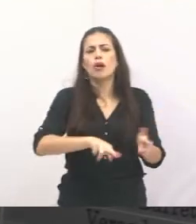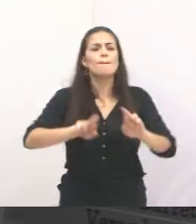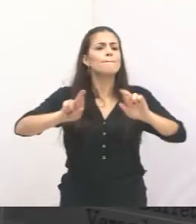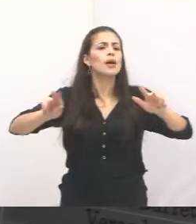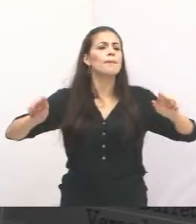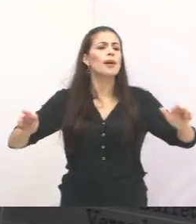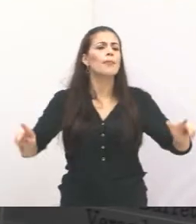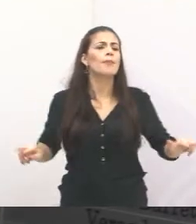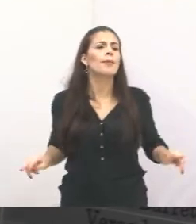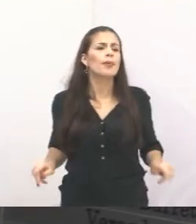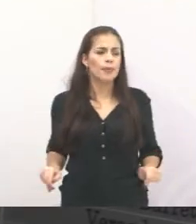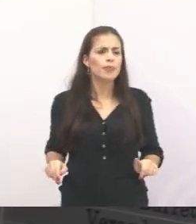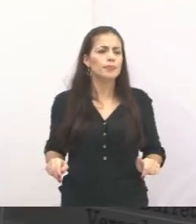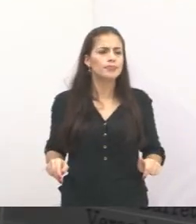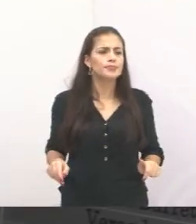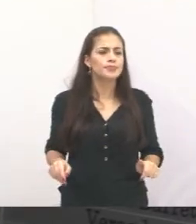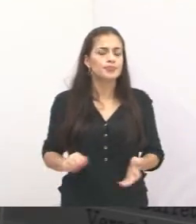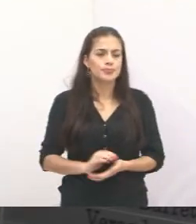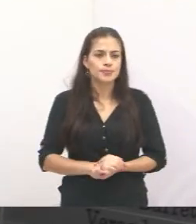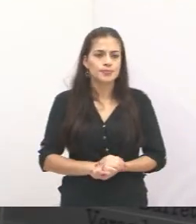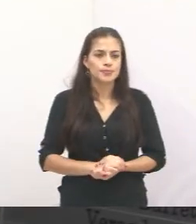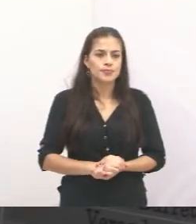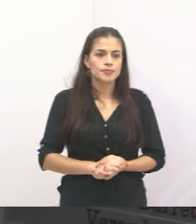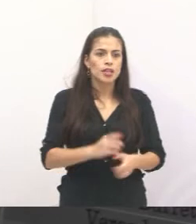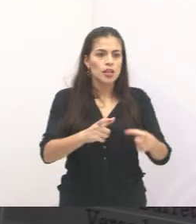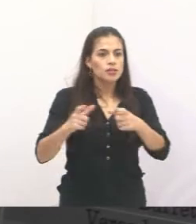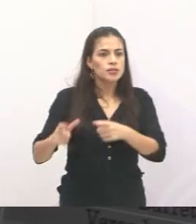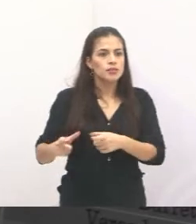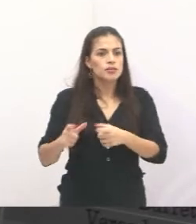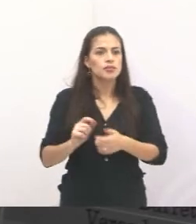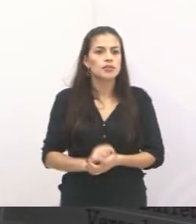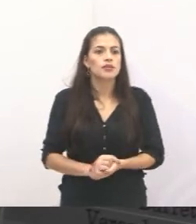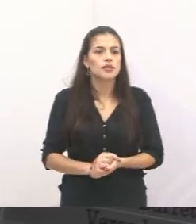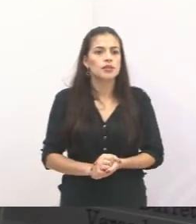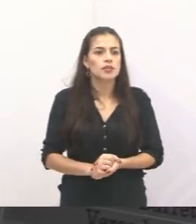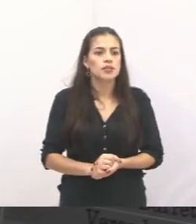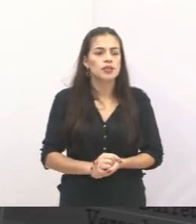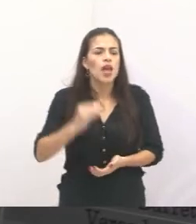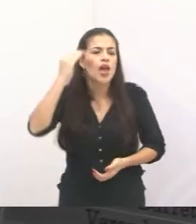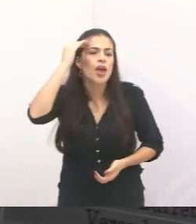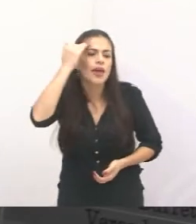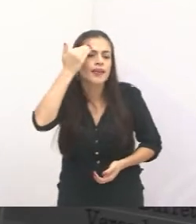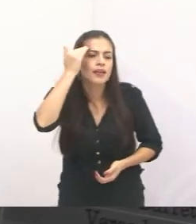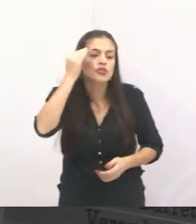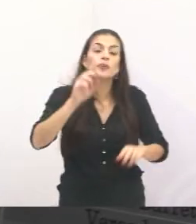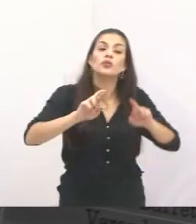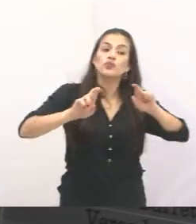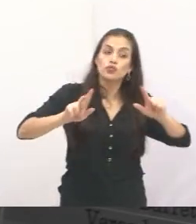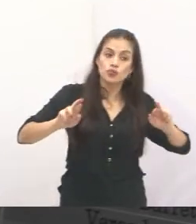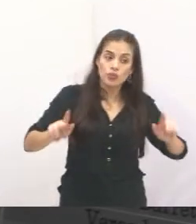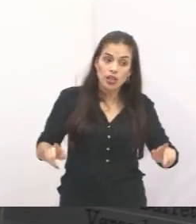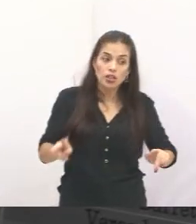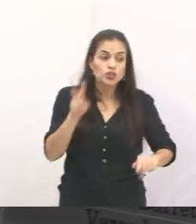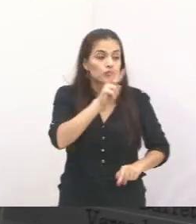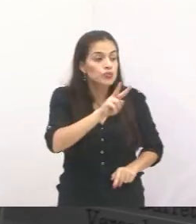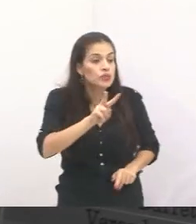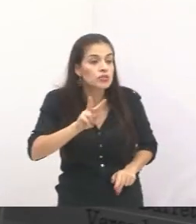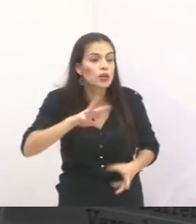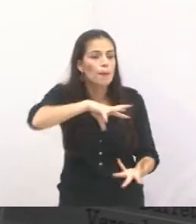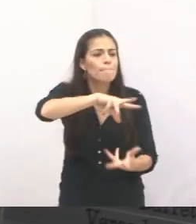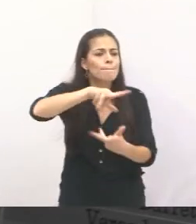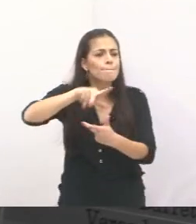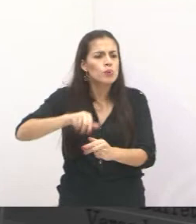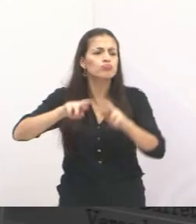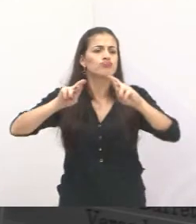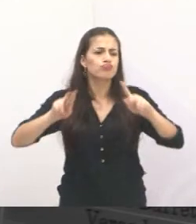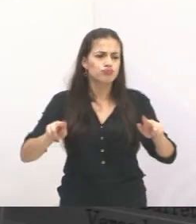posso dizer aqui, várias denominações, siglas e entendimento, visão de mundo. Mas quero, se o